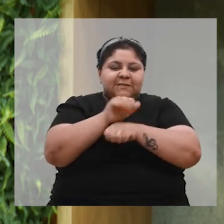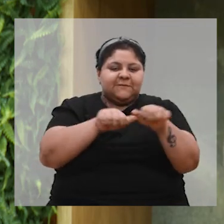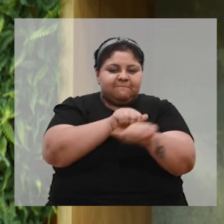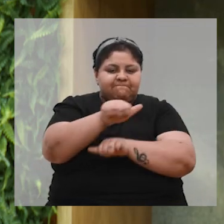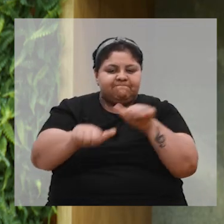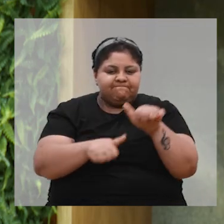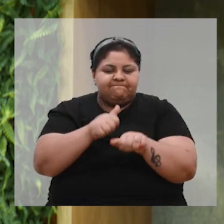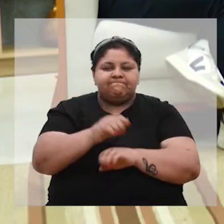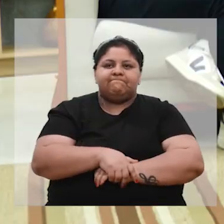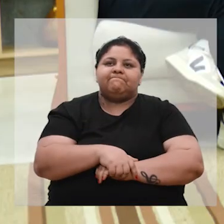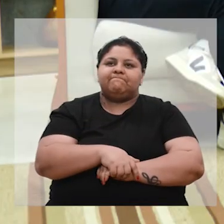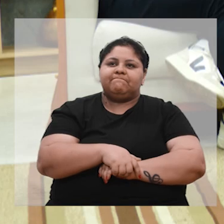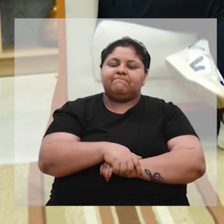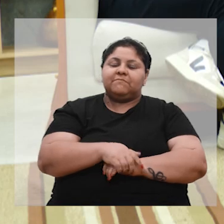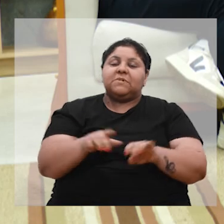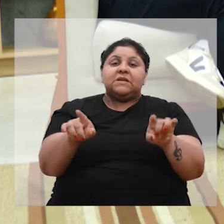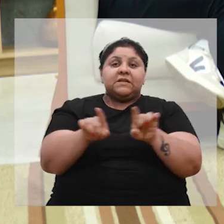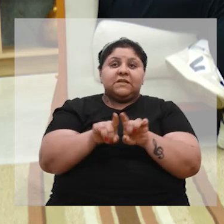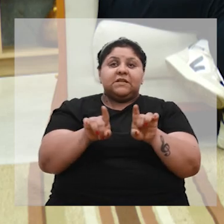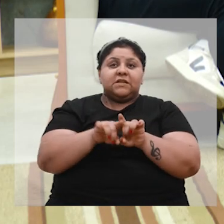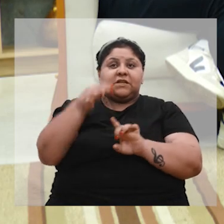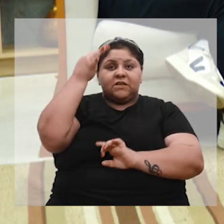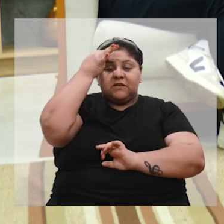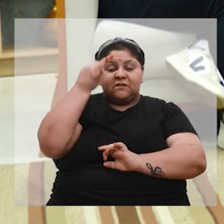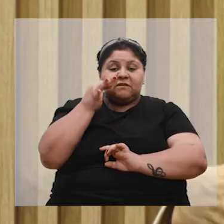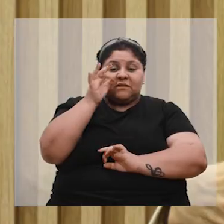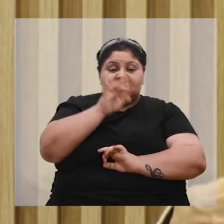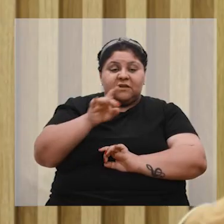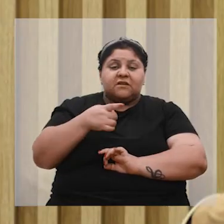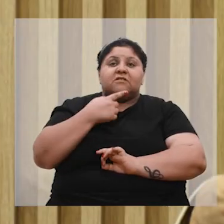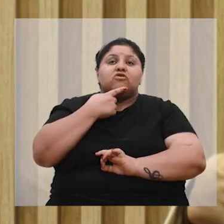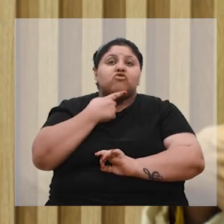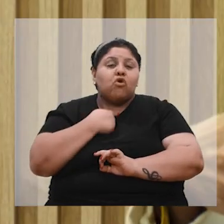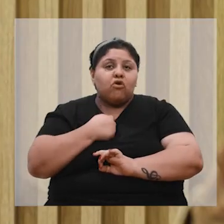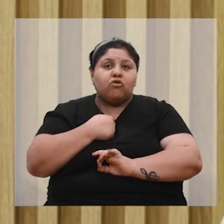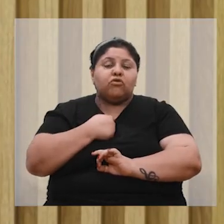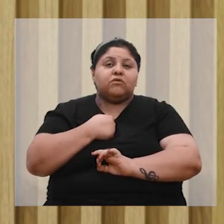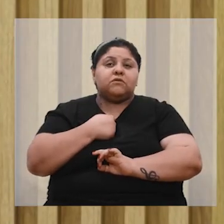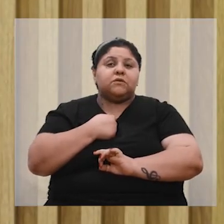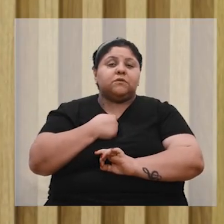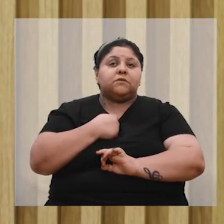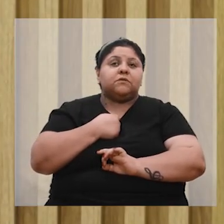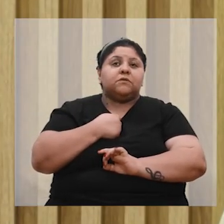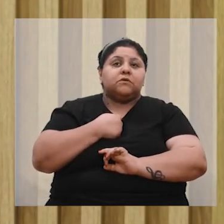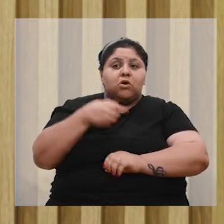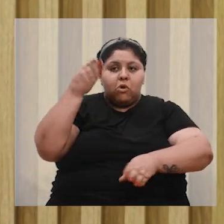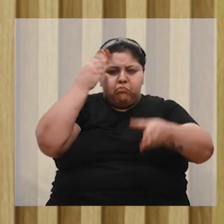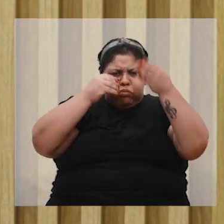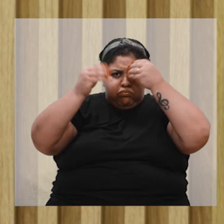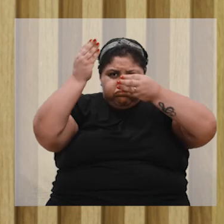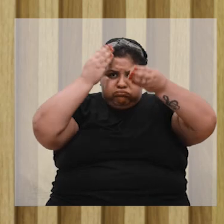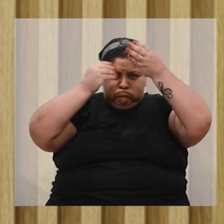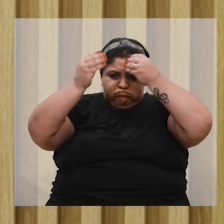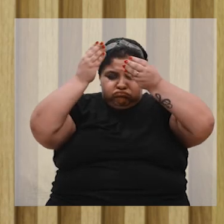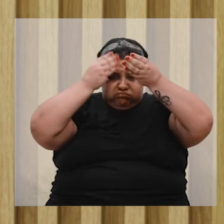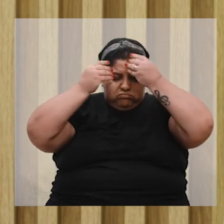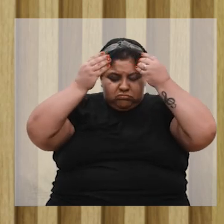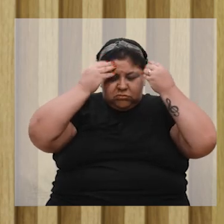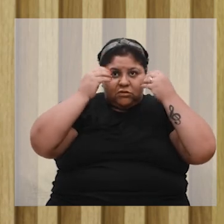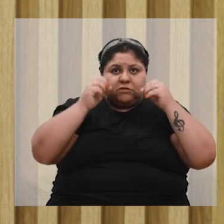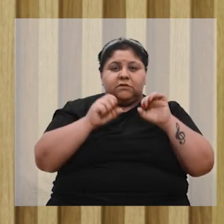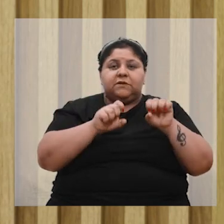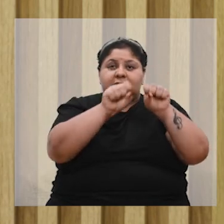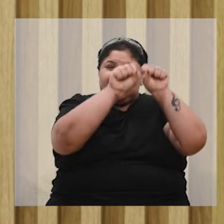de mudança. E aí o professor também, claro, né? Eu entendo também que o professor gosta de se apropriar do seu